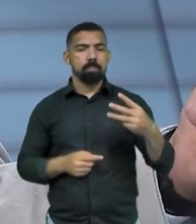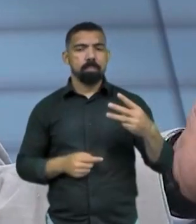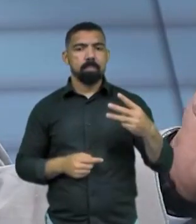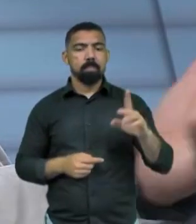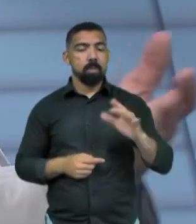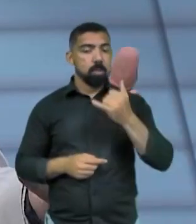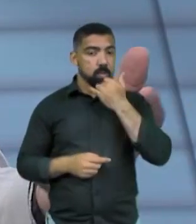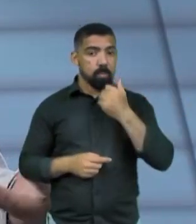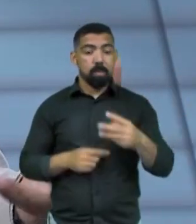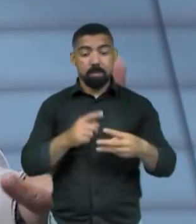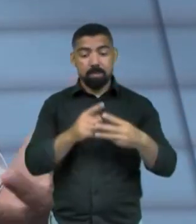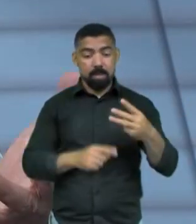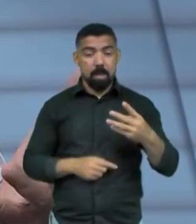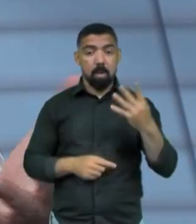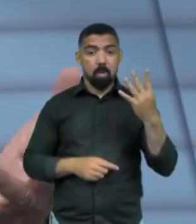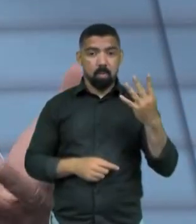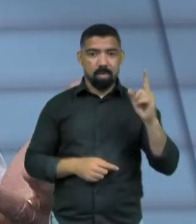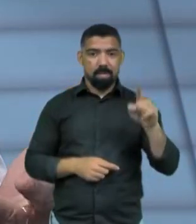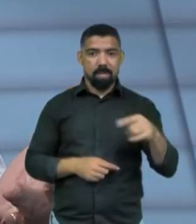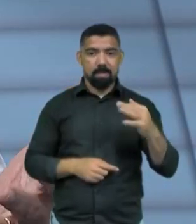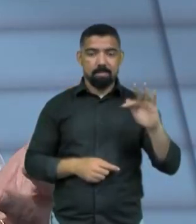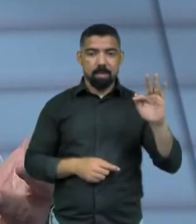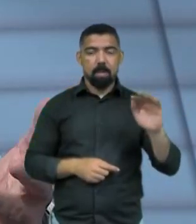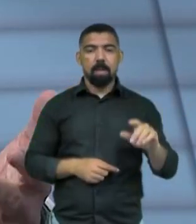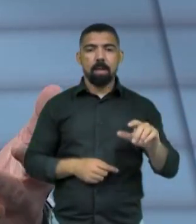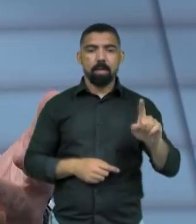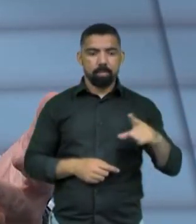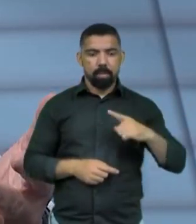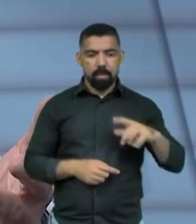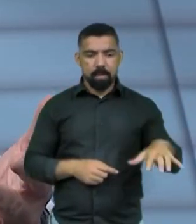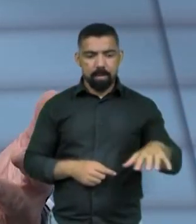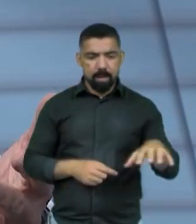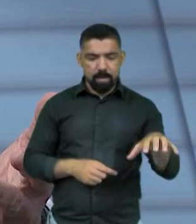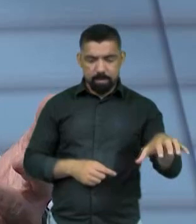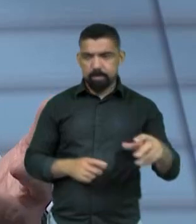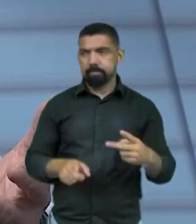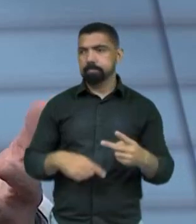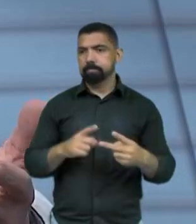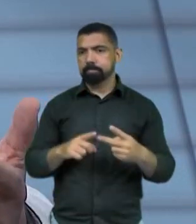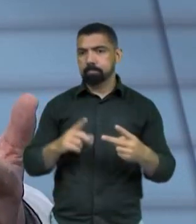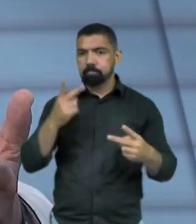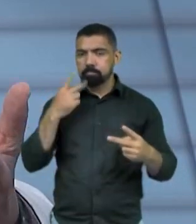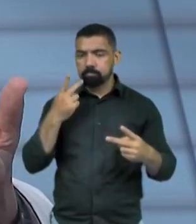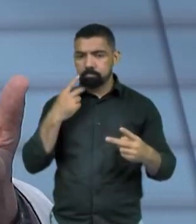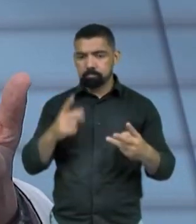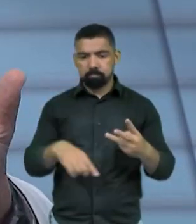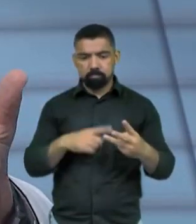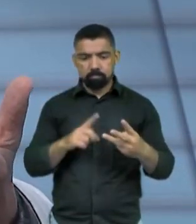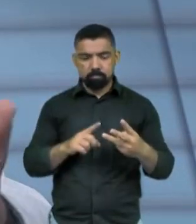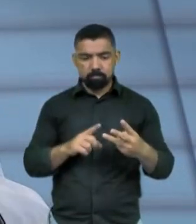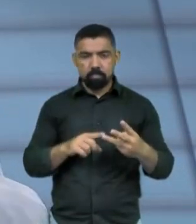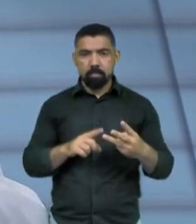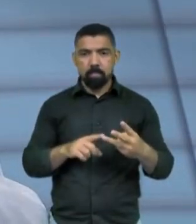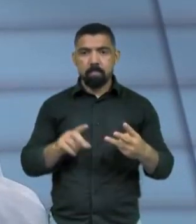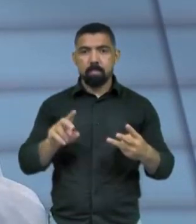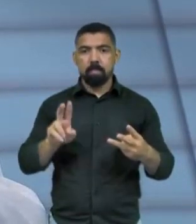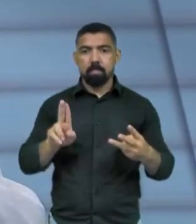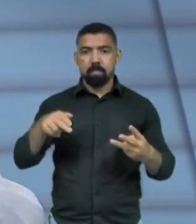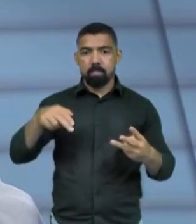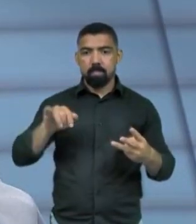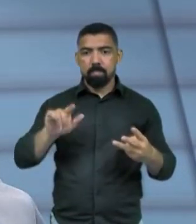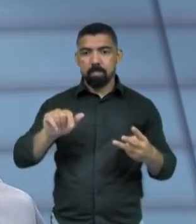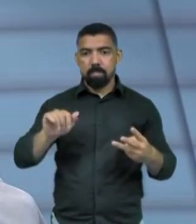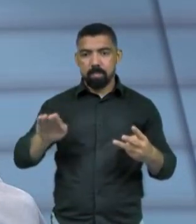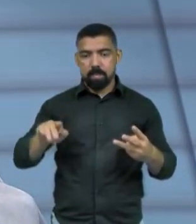4 federais, porque agora se criou a Universidade Federal do Cariri, a Universidade Federal do Ceará, a Universidade a Unilab e a